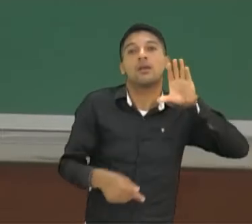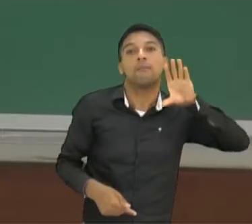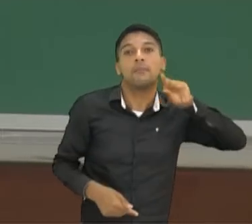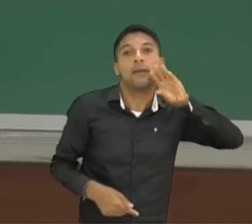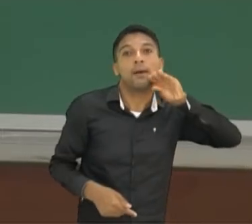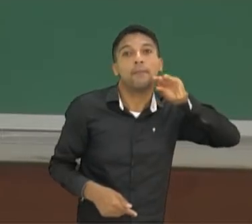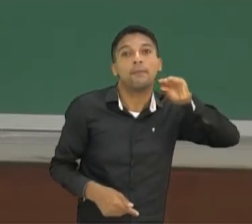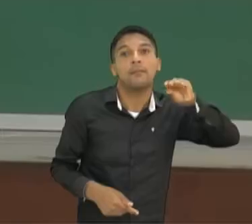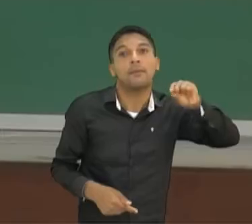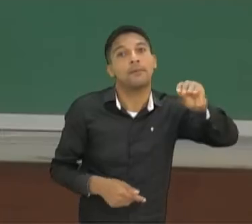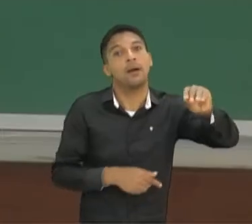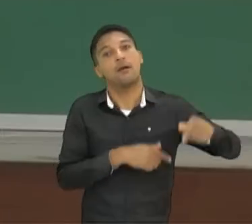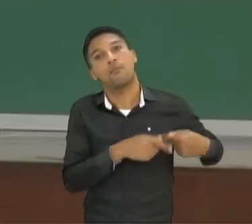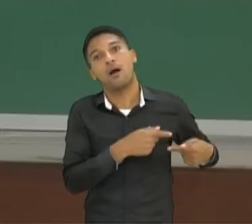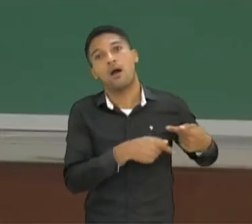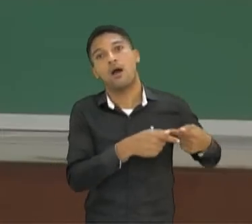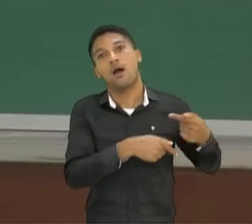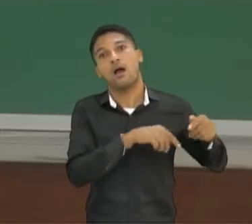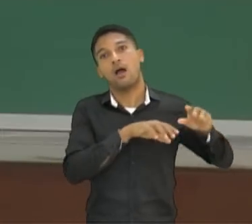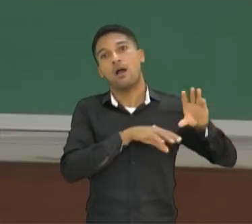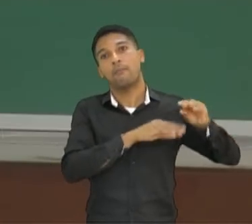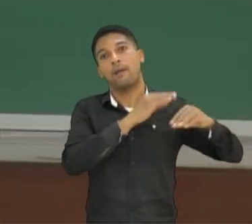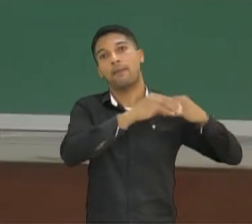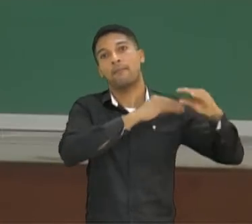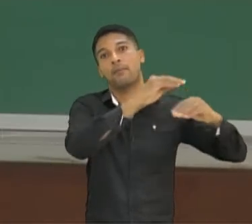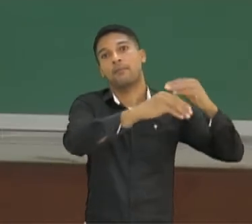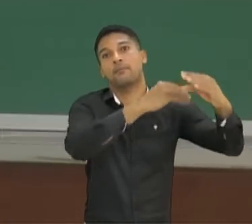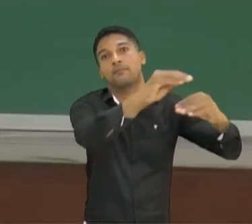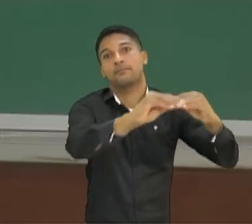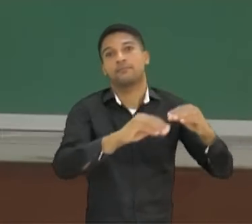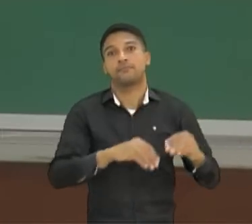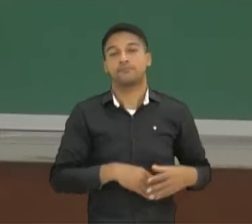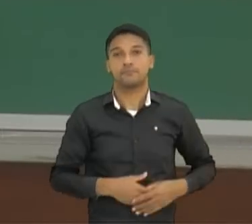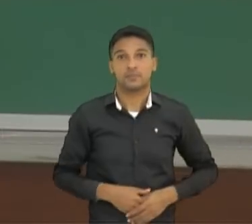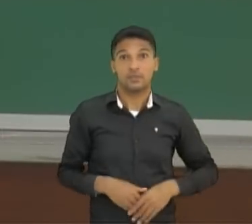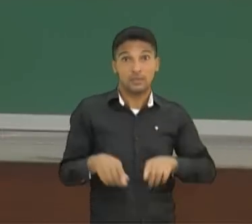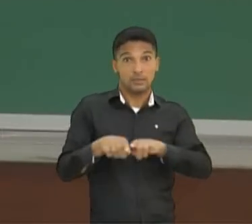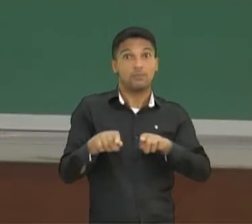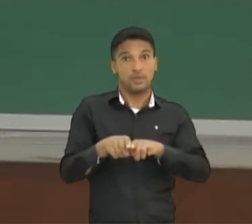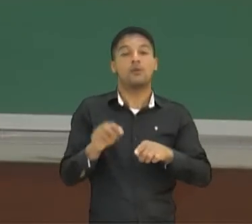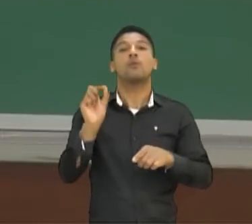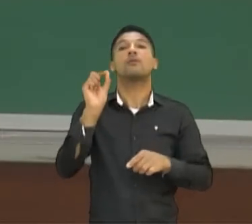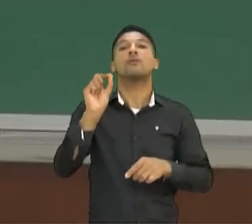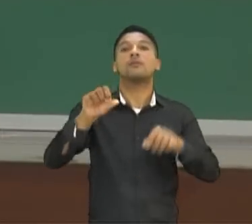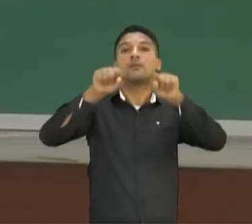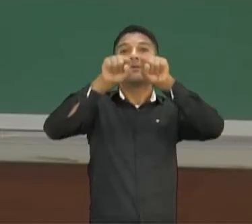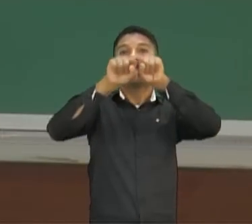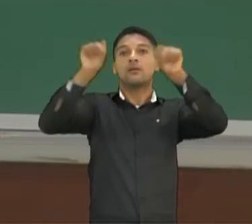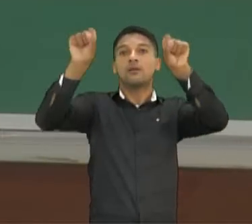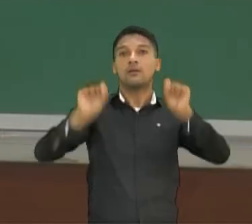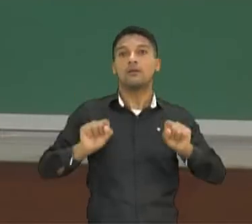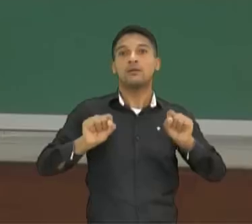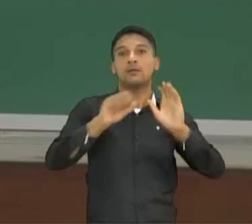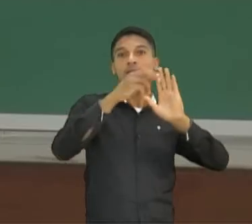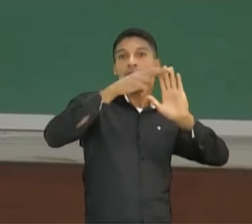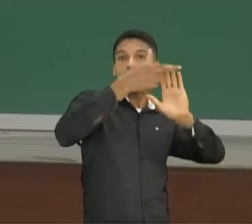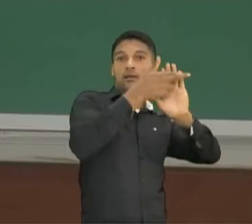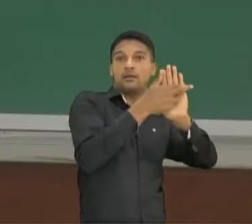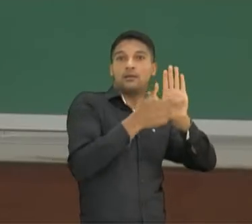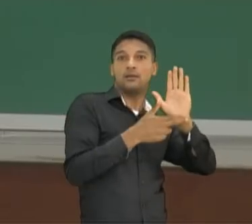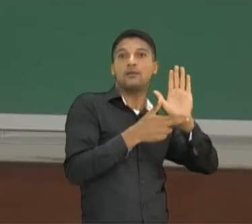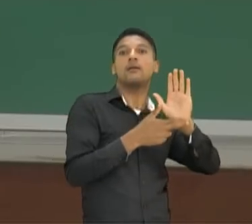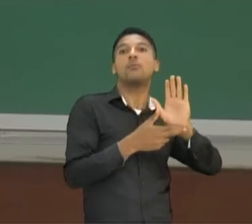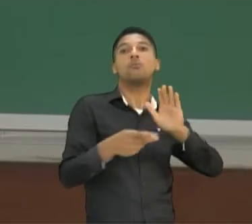os fenômenos, né? E ele é também um sistema de crenças. Para facilitar, eu estou usando aqui as mesmas